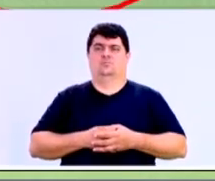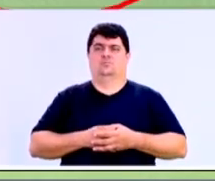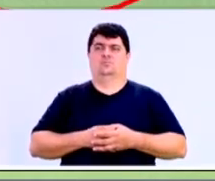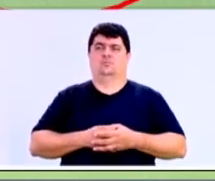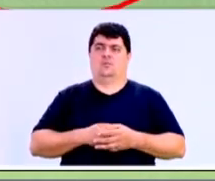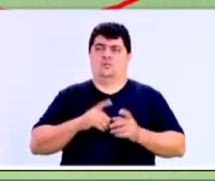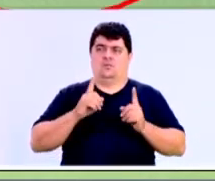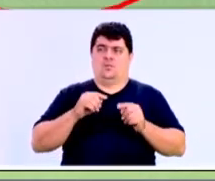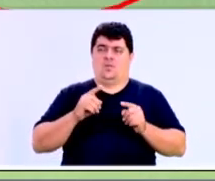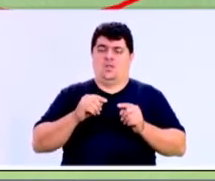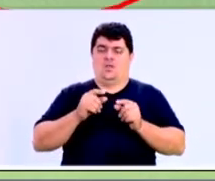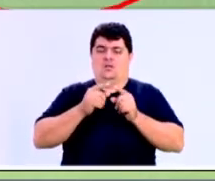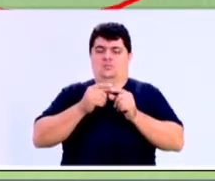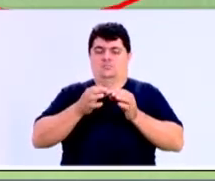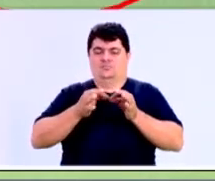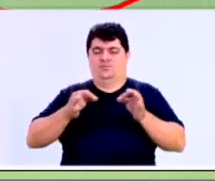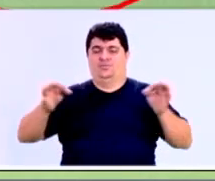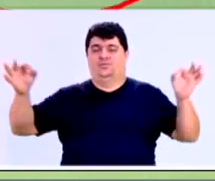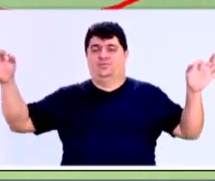É o prazo que eu tenho que